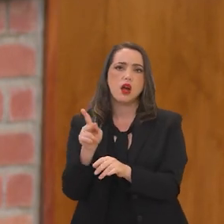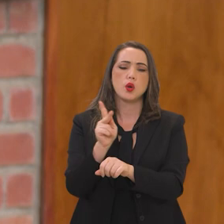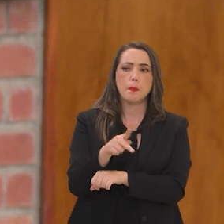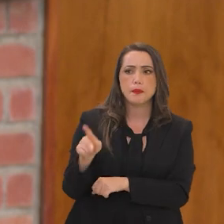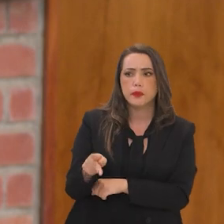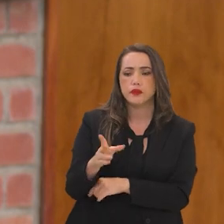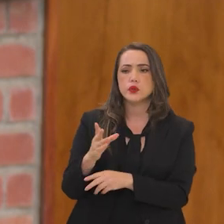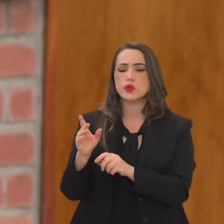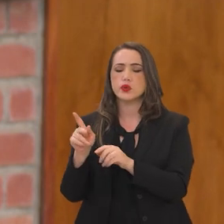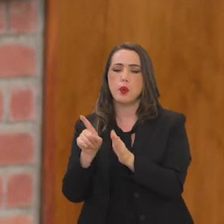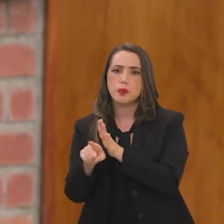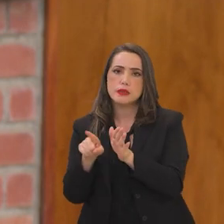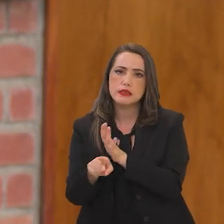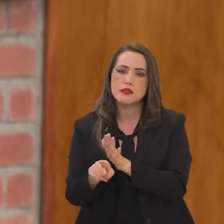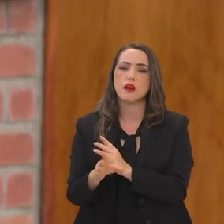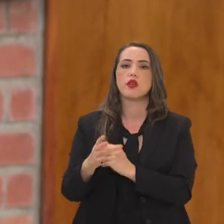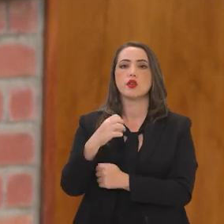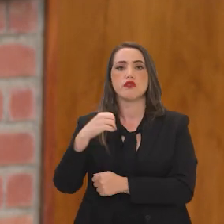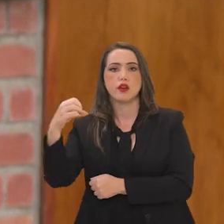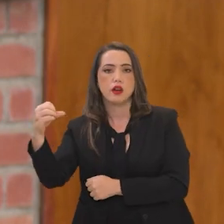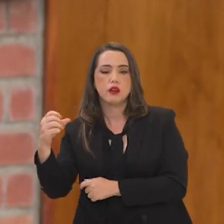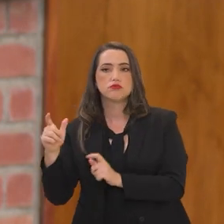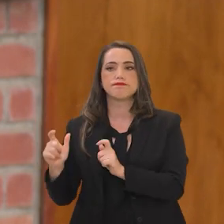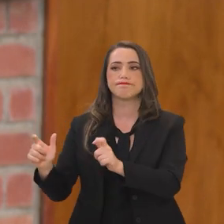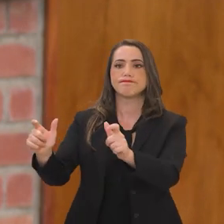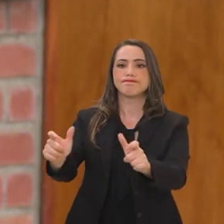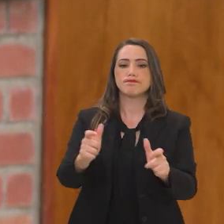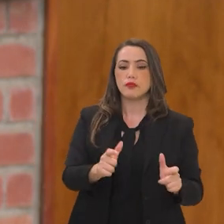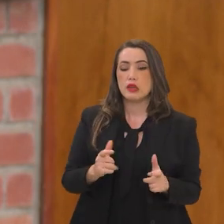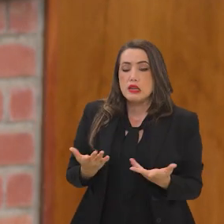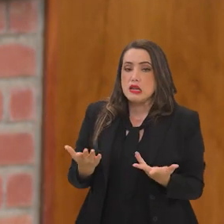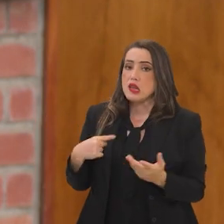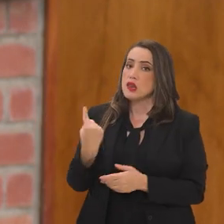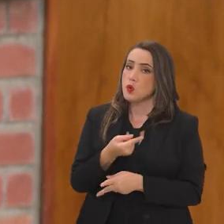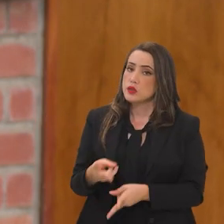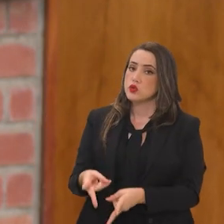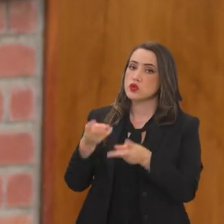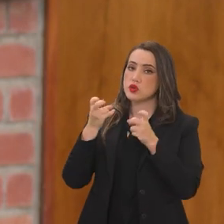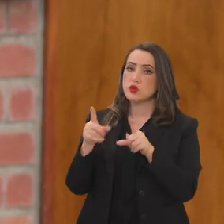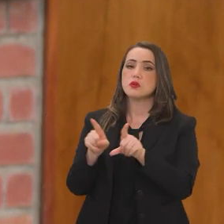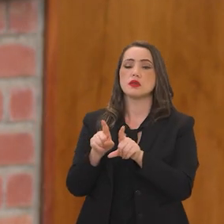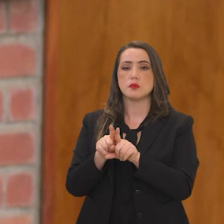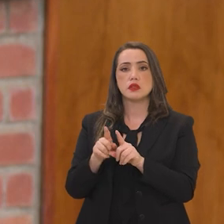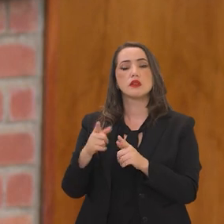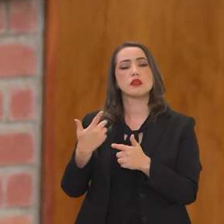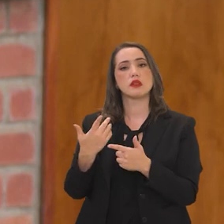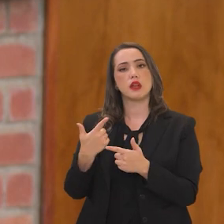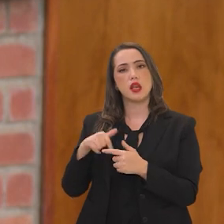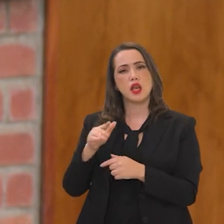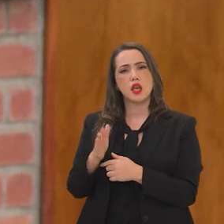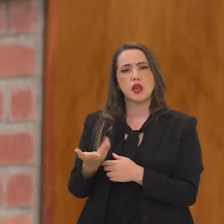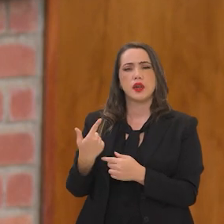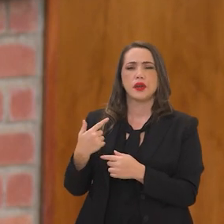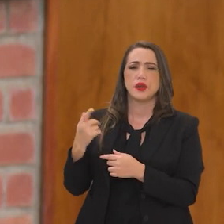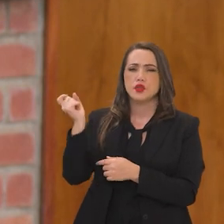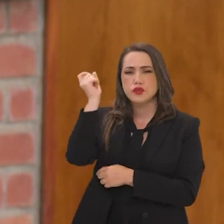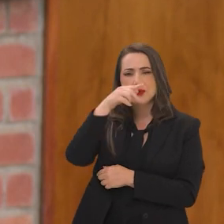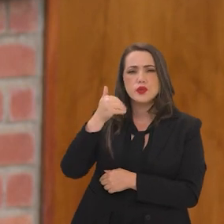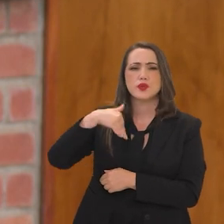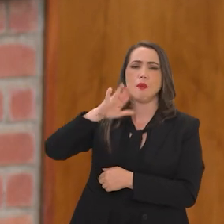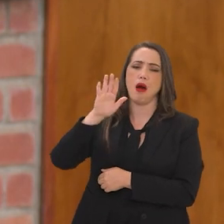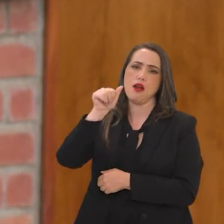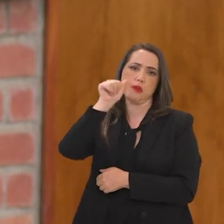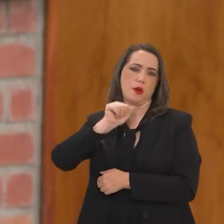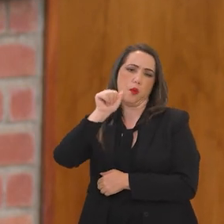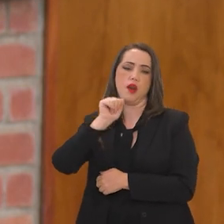fazendo pesquisa com viagens de campo então a gente percebe que há não é sobrecarga muito maior ainda sobre